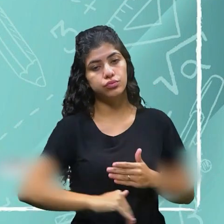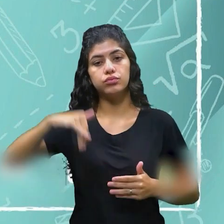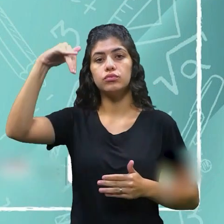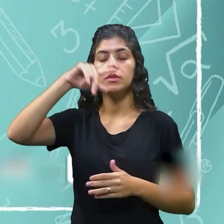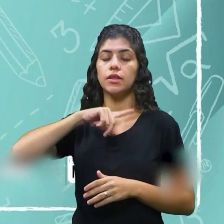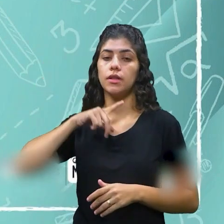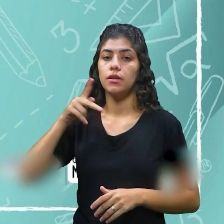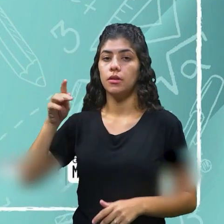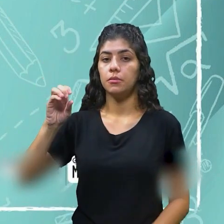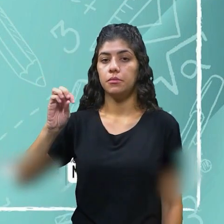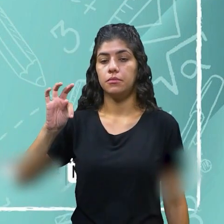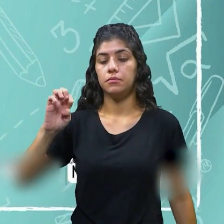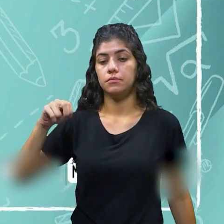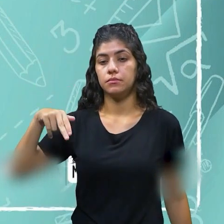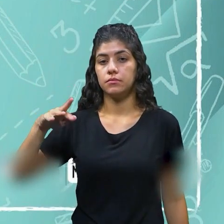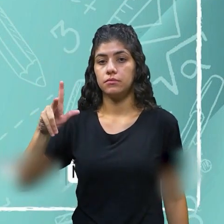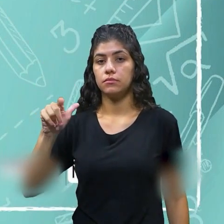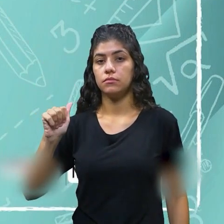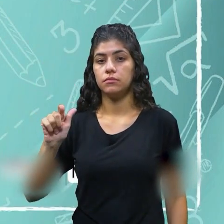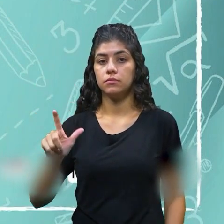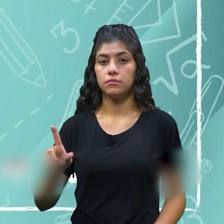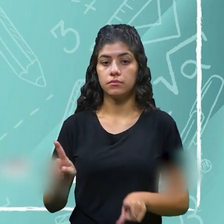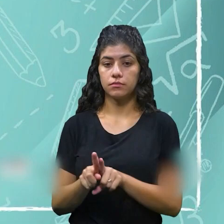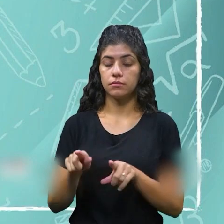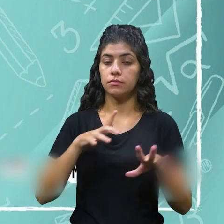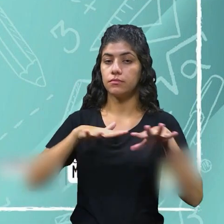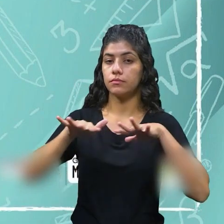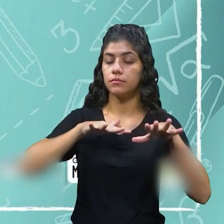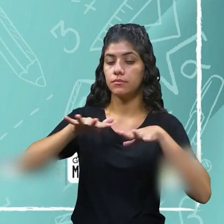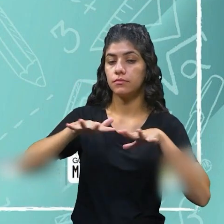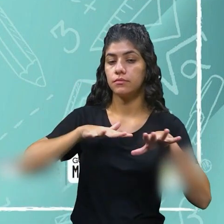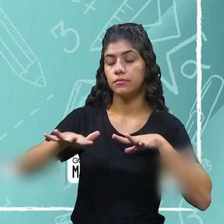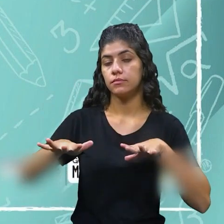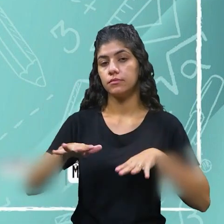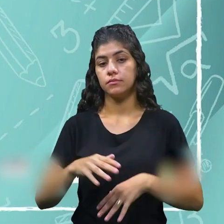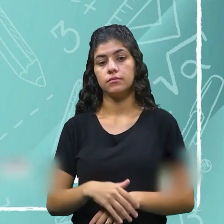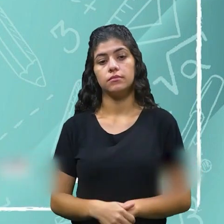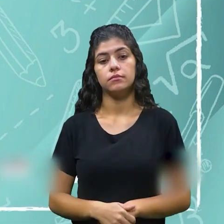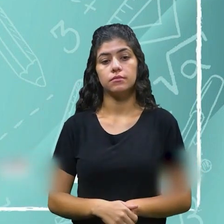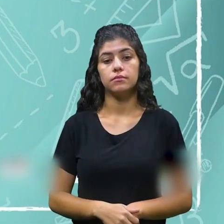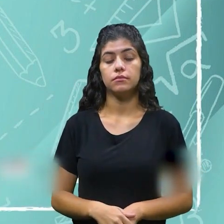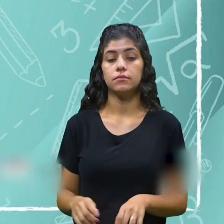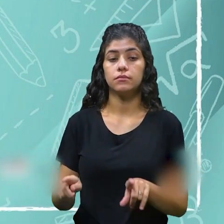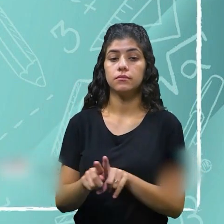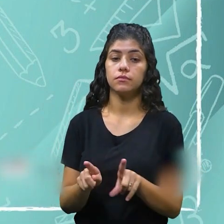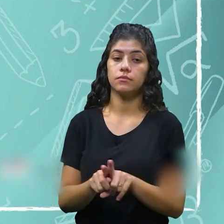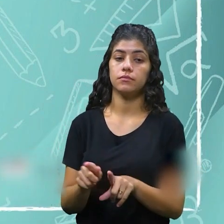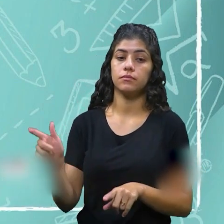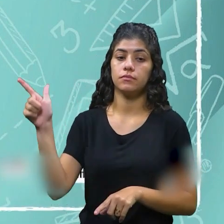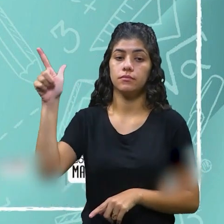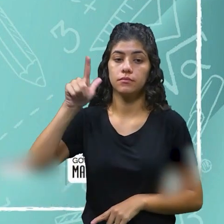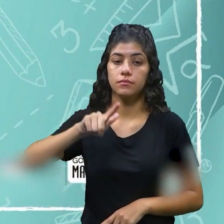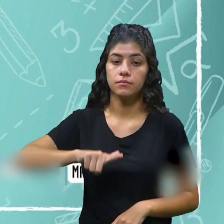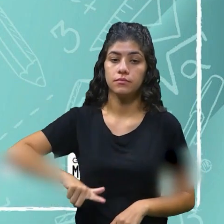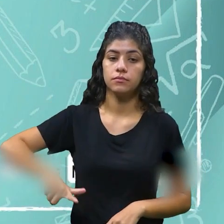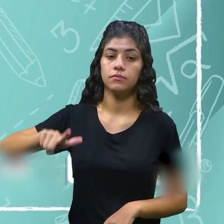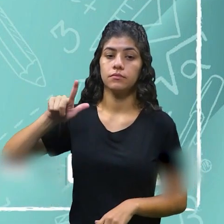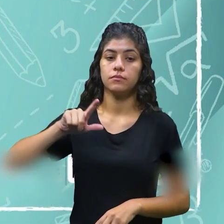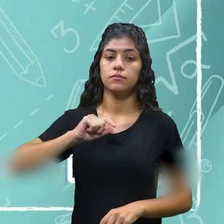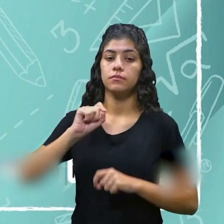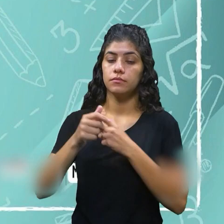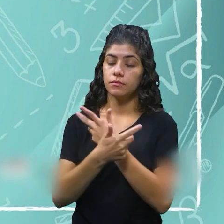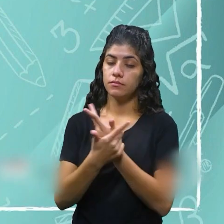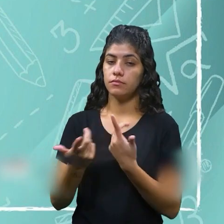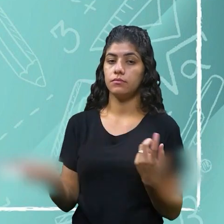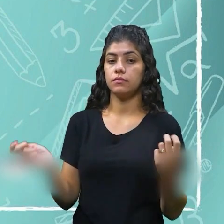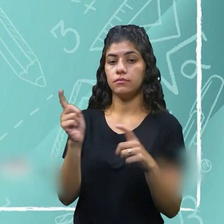você tem uma energia potencial, e aí você tem a energia de movimentação, que é tida como energia cinética, volta a ter uma energia potencial